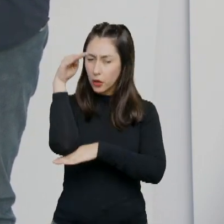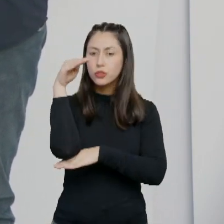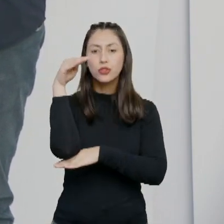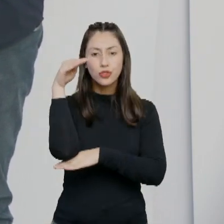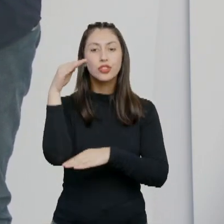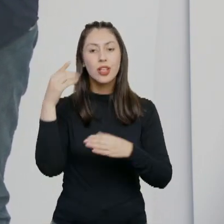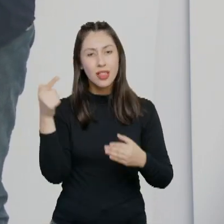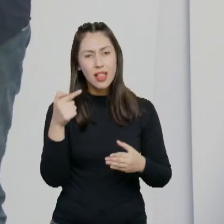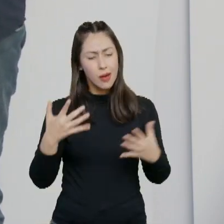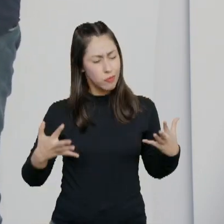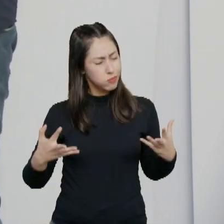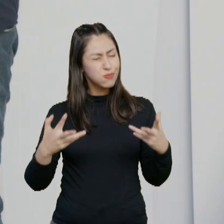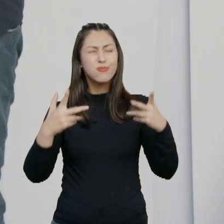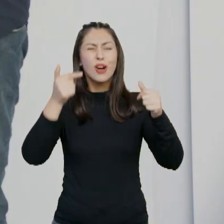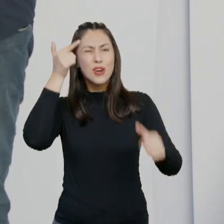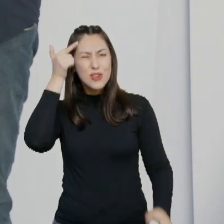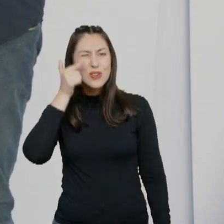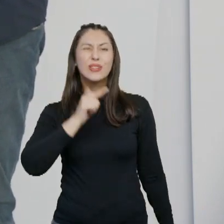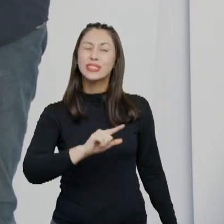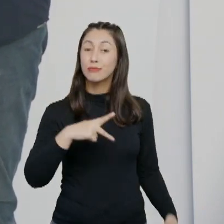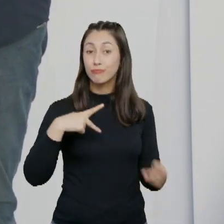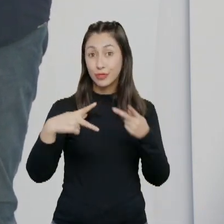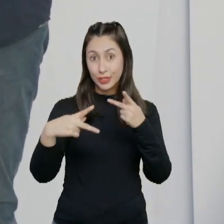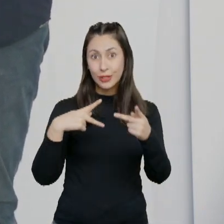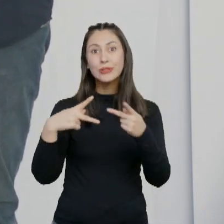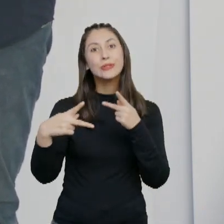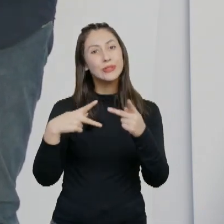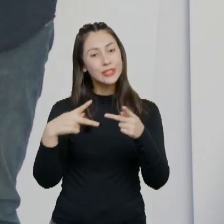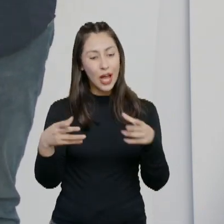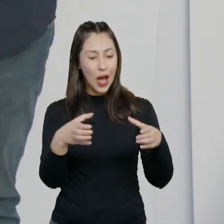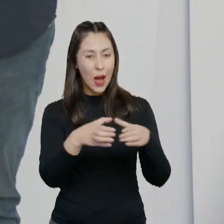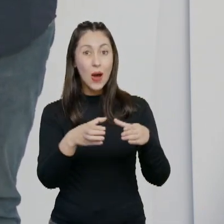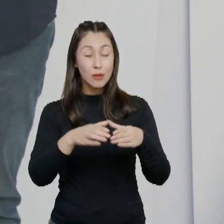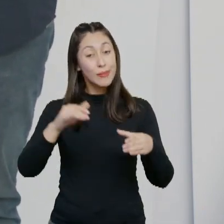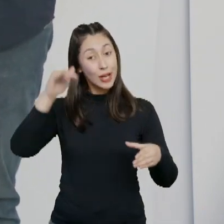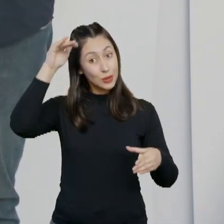Um título fantástico conquistado pelo São José Basquetebol, o time adulto. Tá certo?